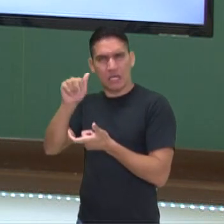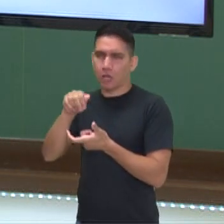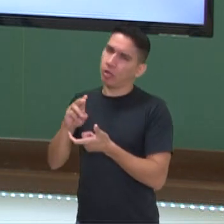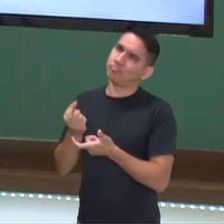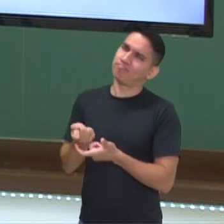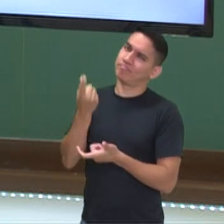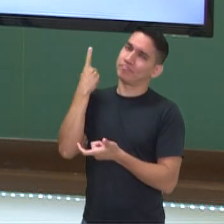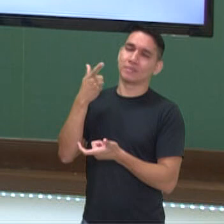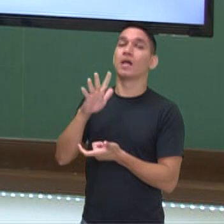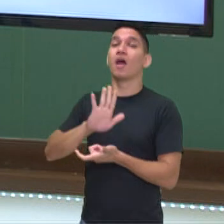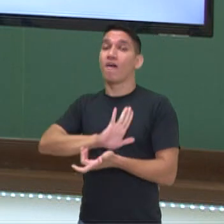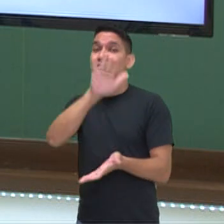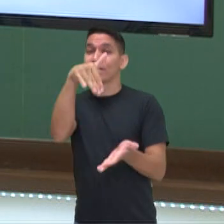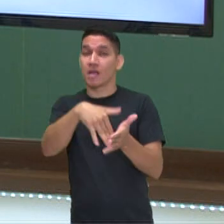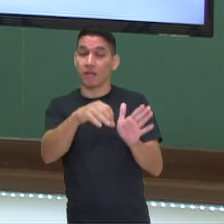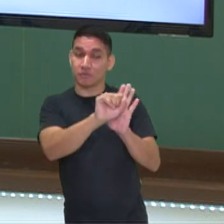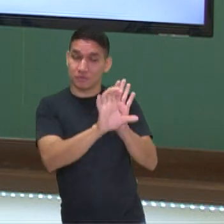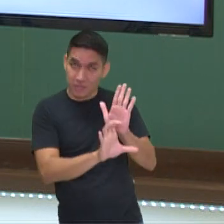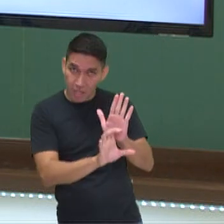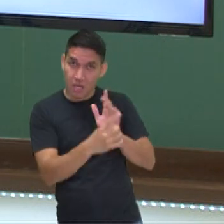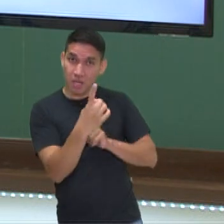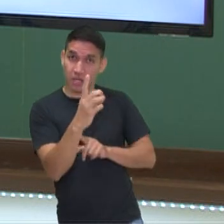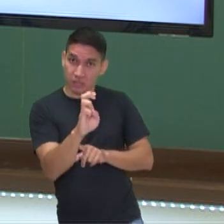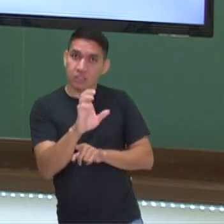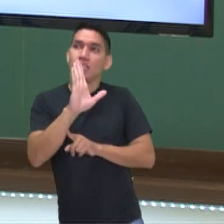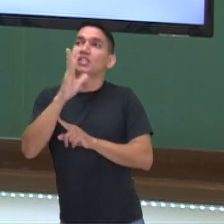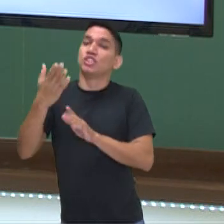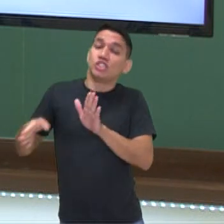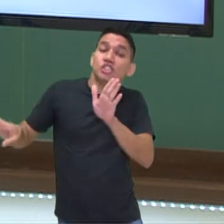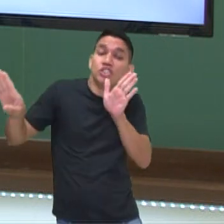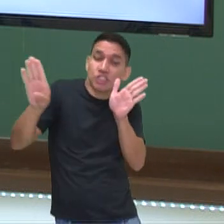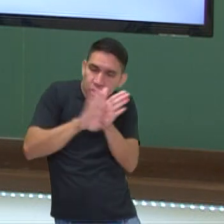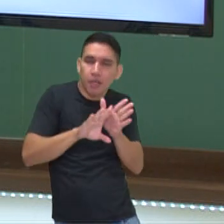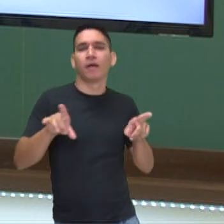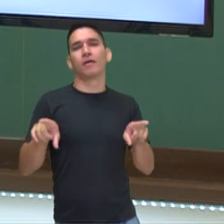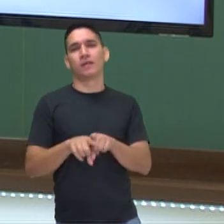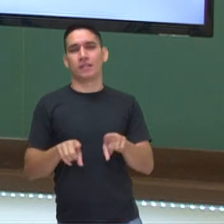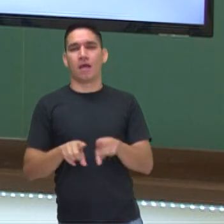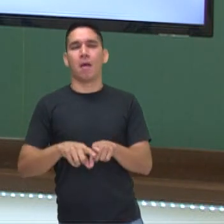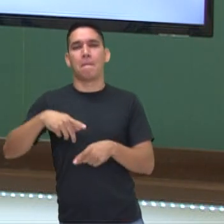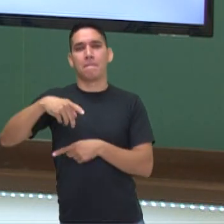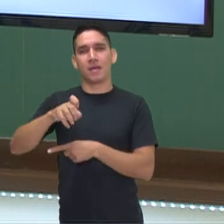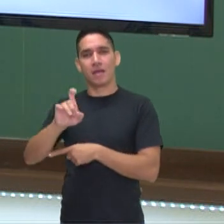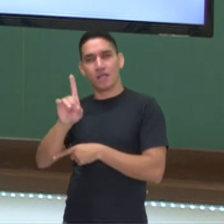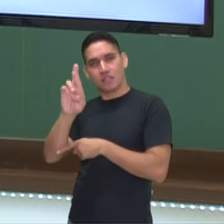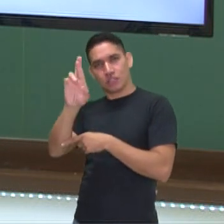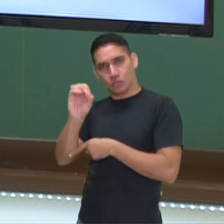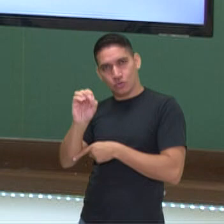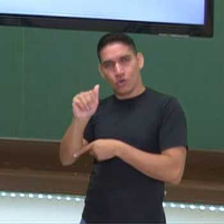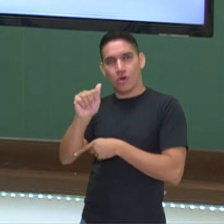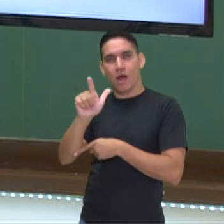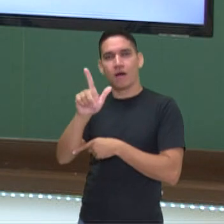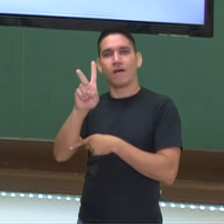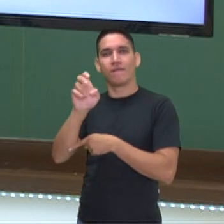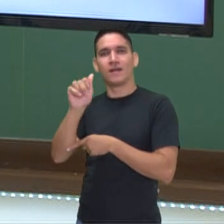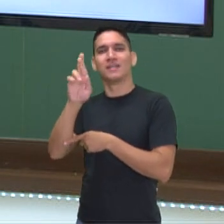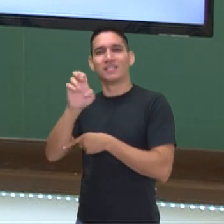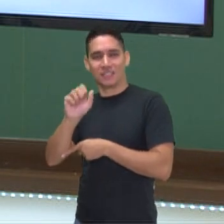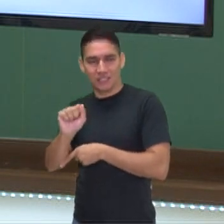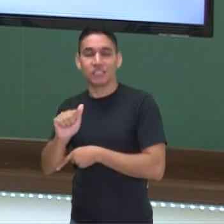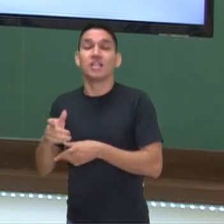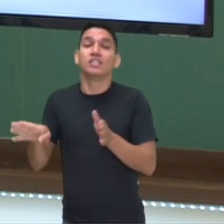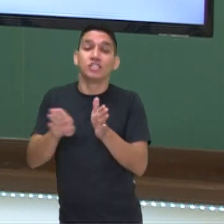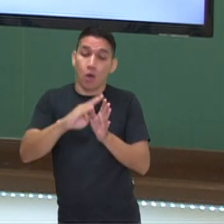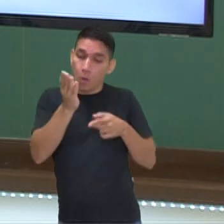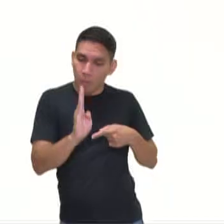então, chegou à América, assim como Pedro Álvares Cabral chegou ao Brasil, né? Resolveram, portanto,